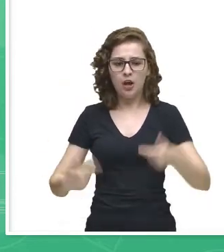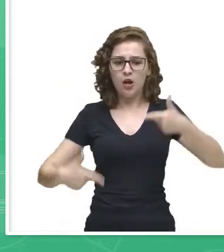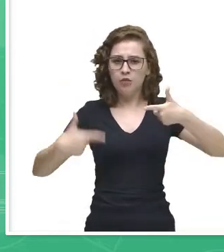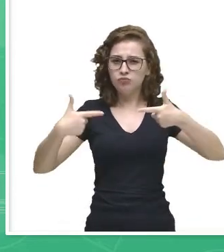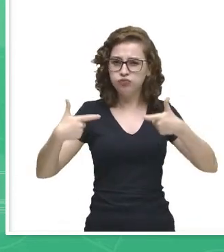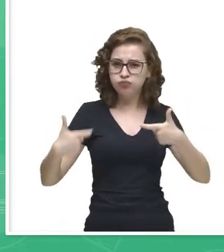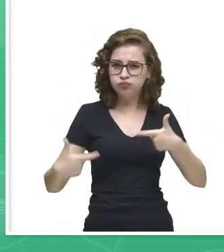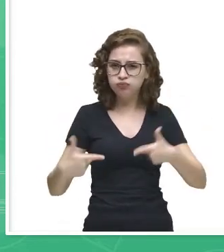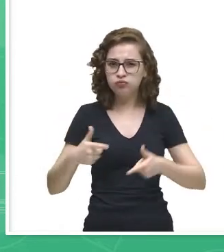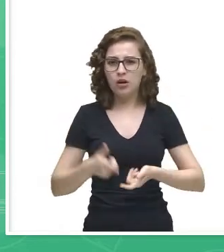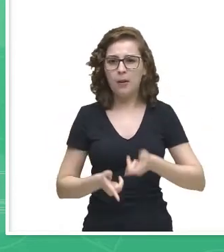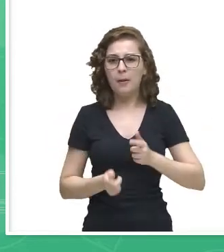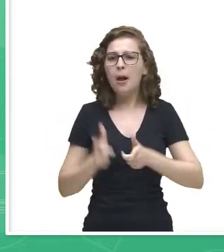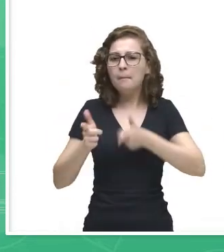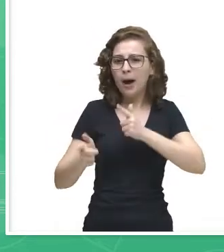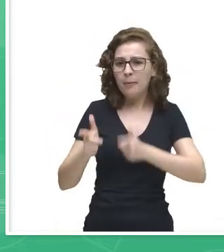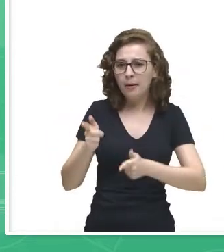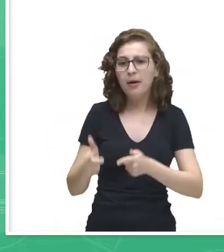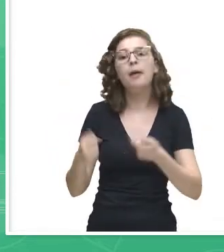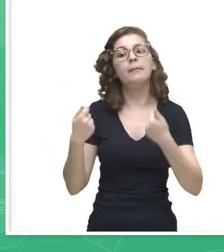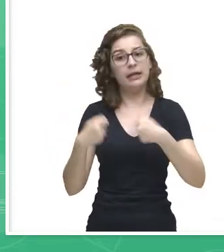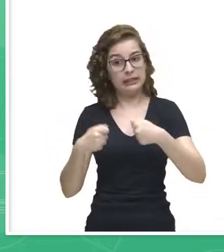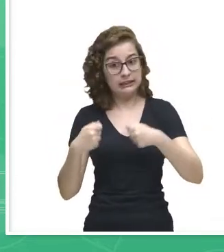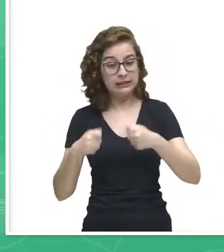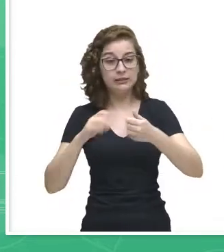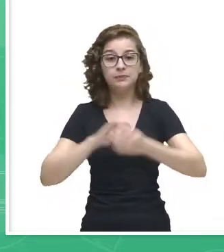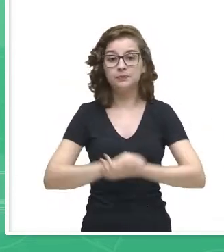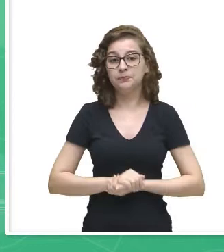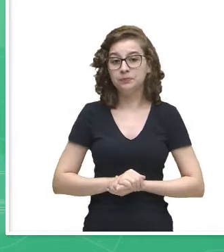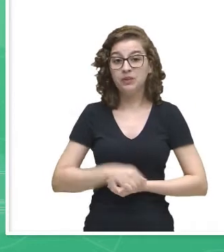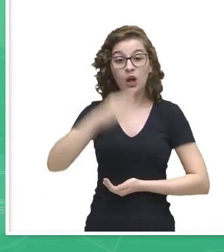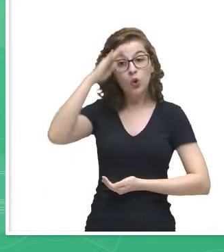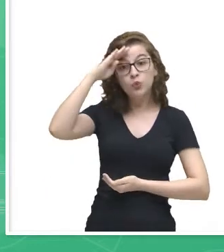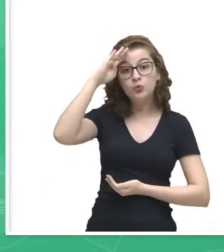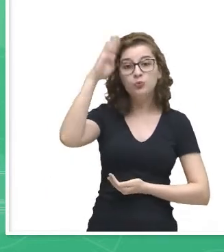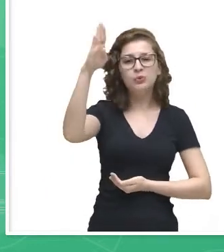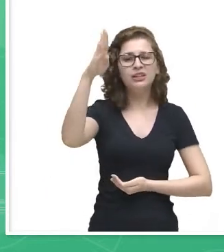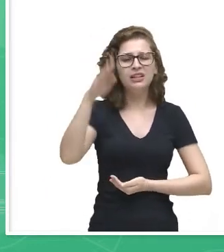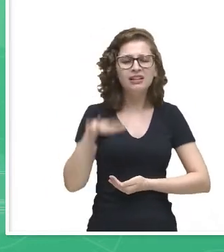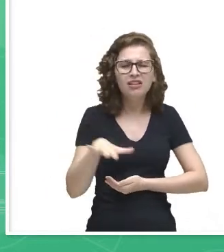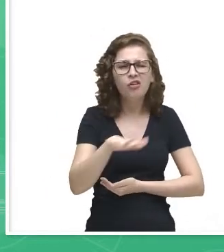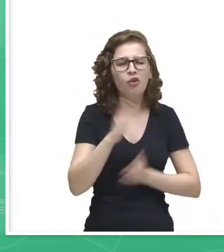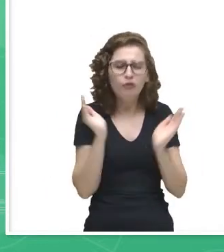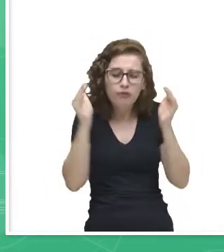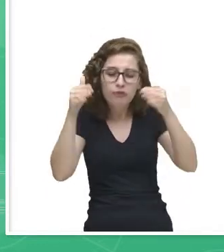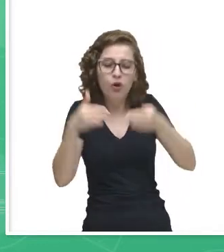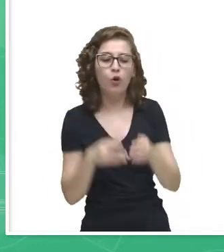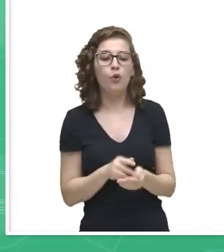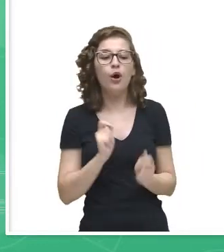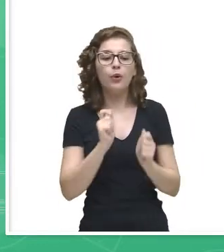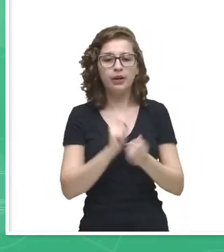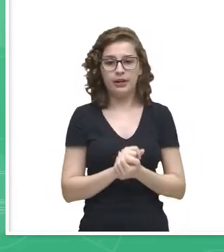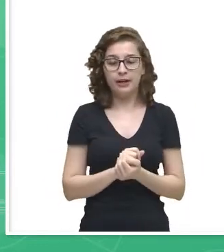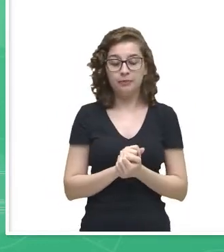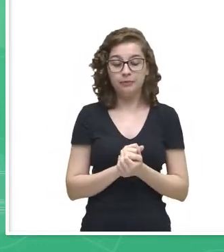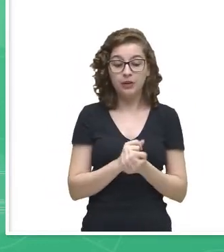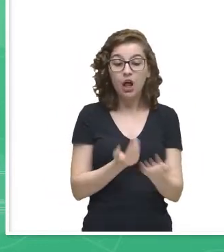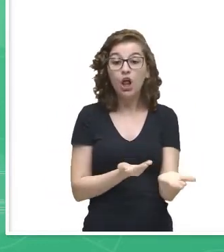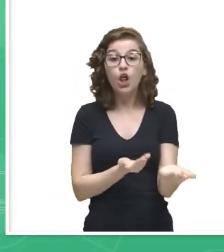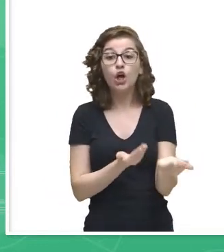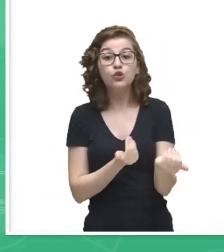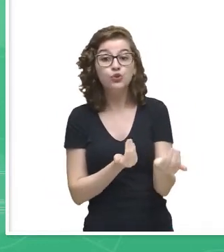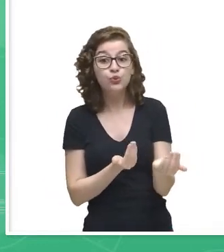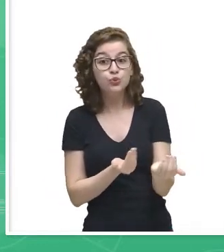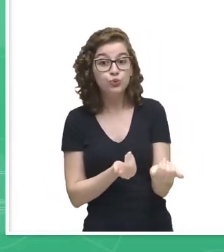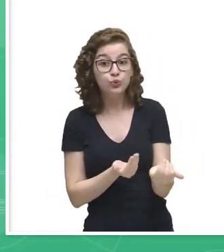Essas organizações militaristas vão ter foco na juventude, os jovens vão ser educados